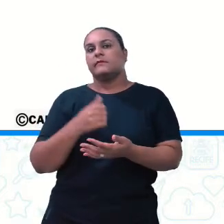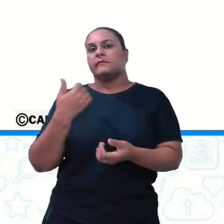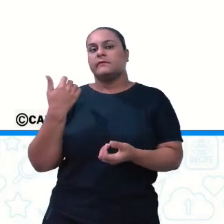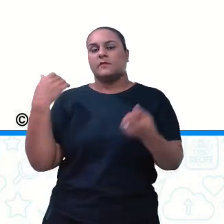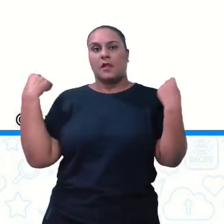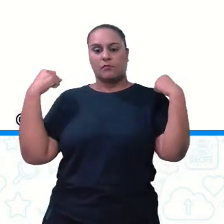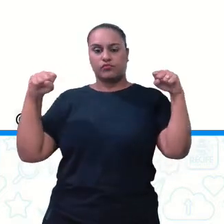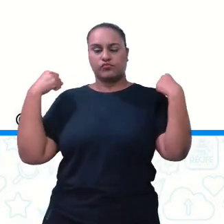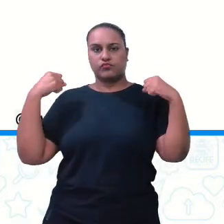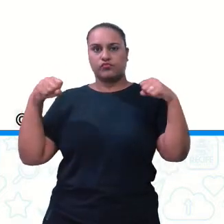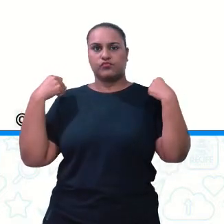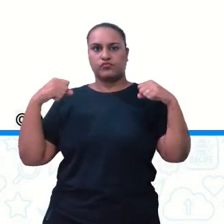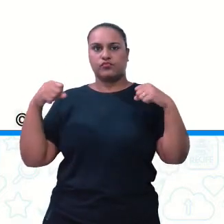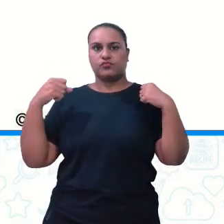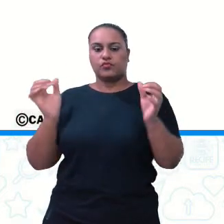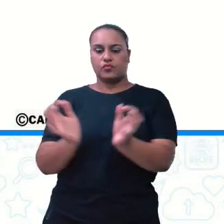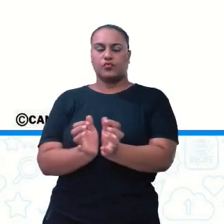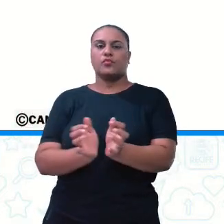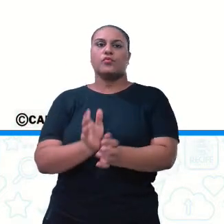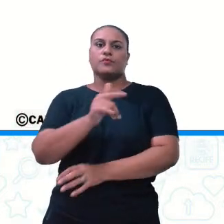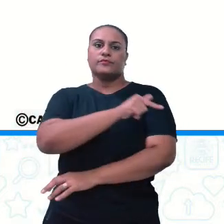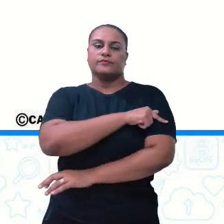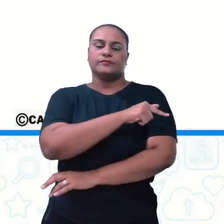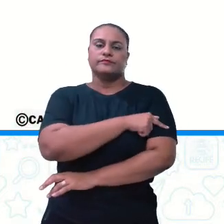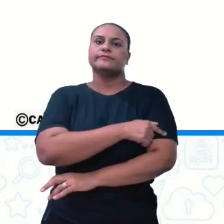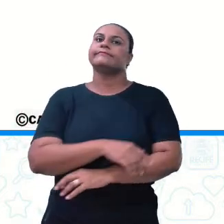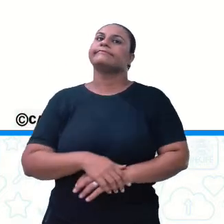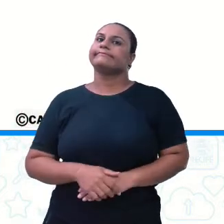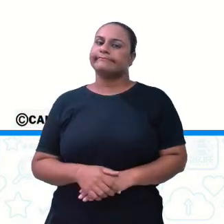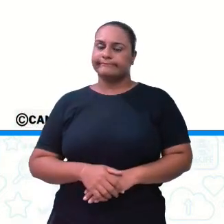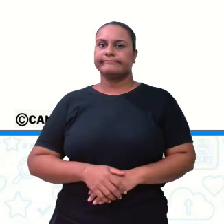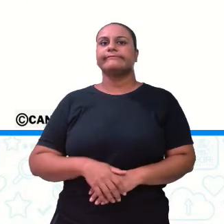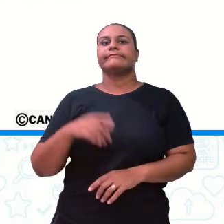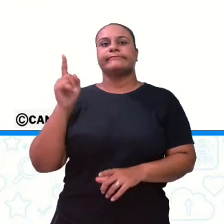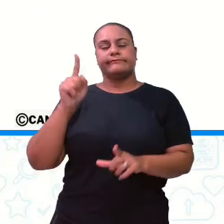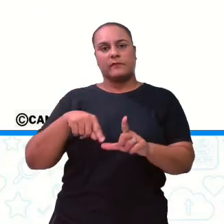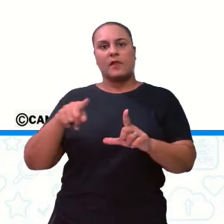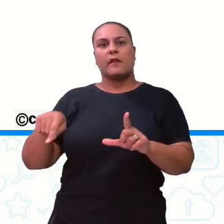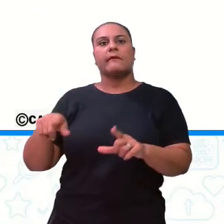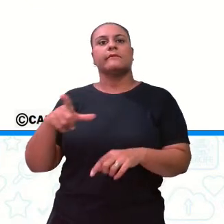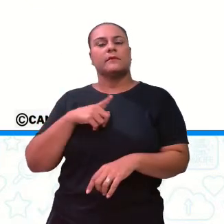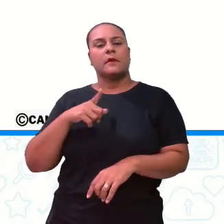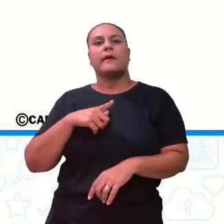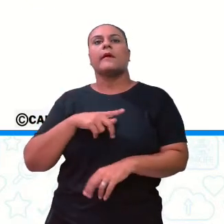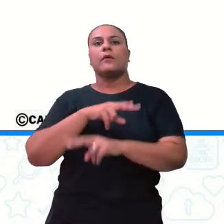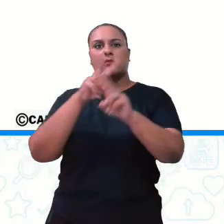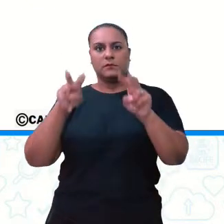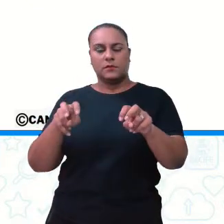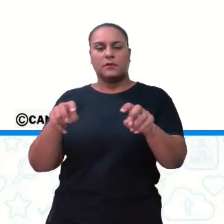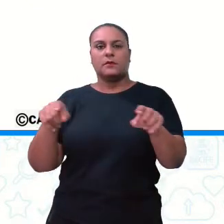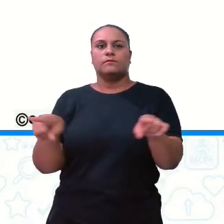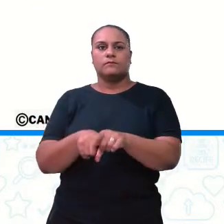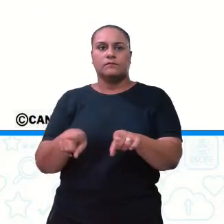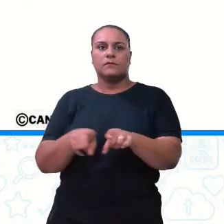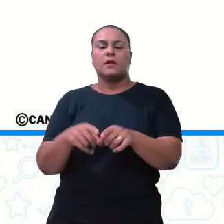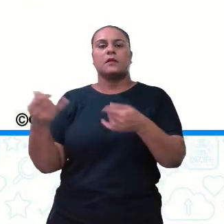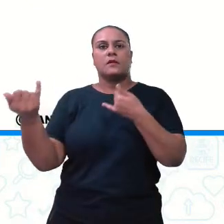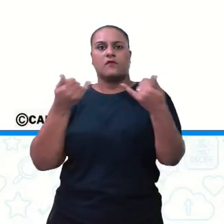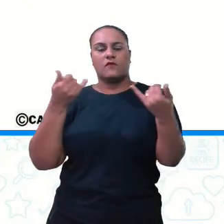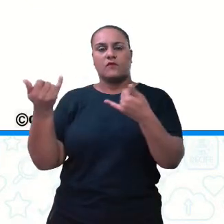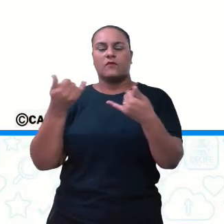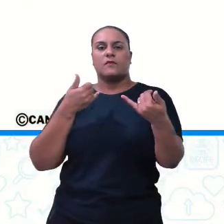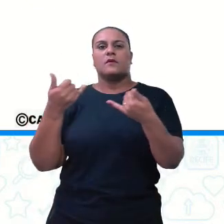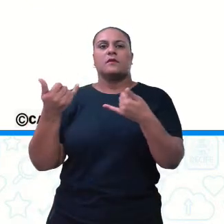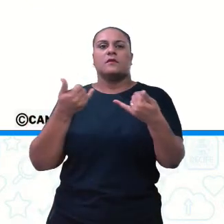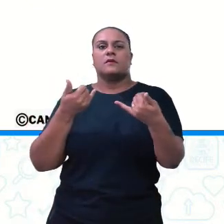da turma do 7º ano. Então, o gráfico ele também tem um título, né, e está informando do que se trata esse